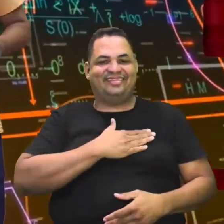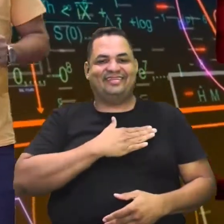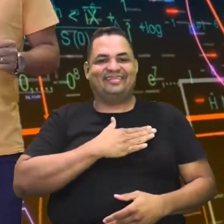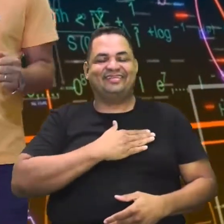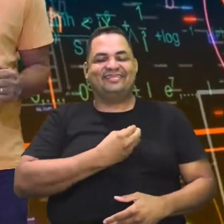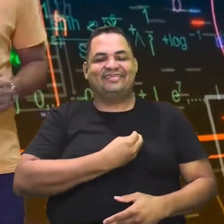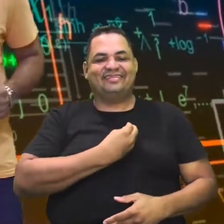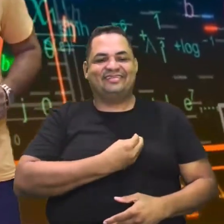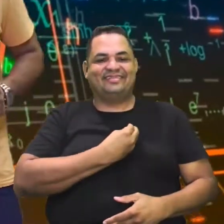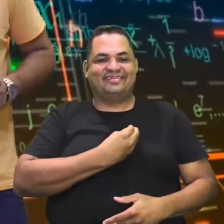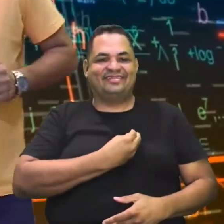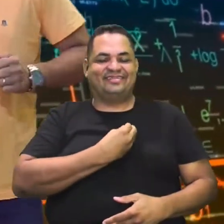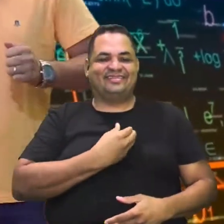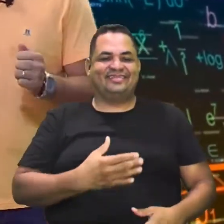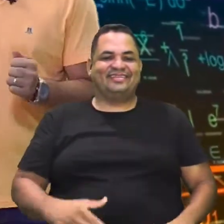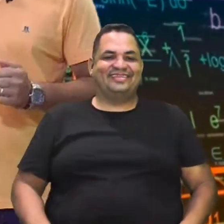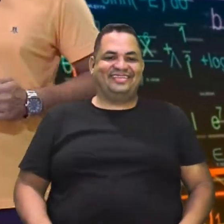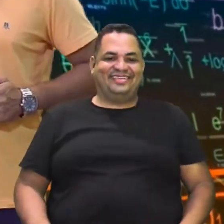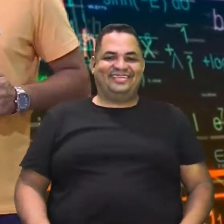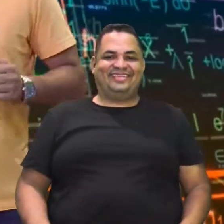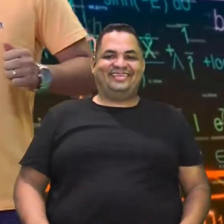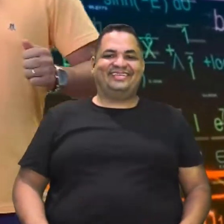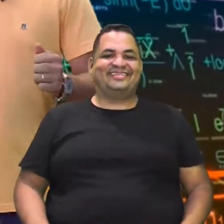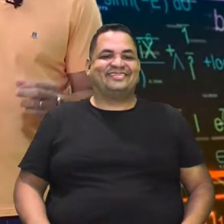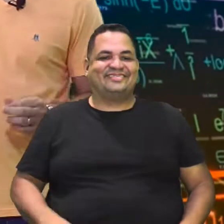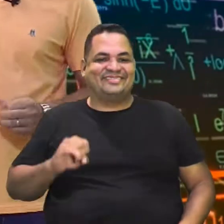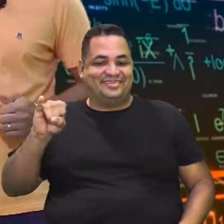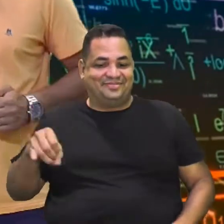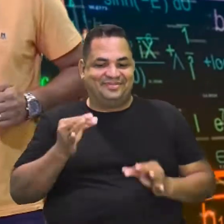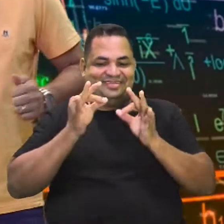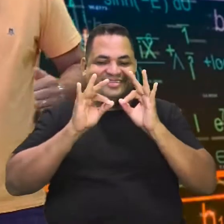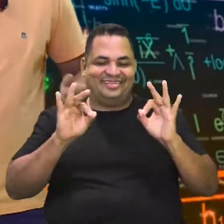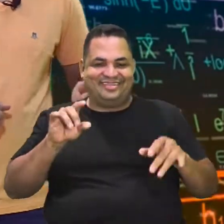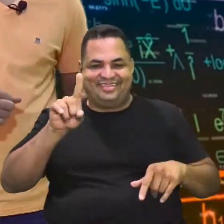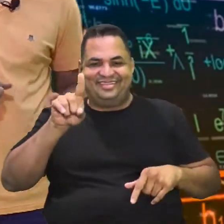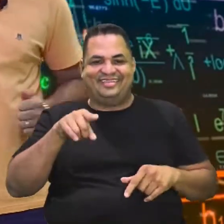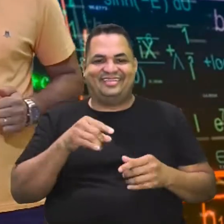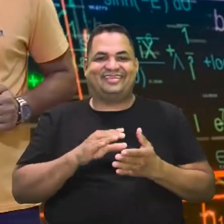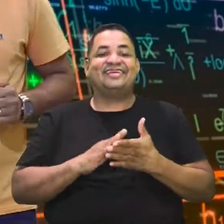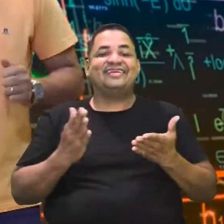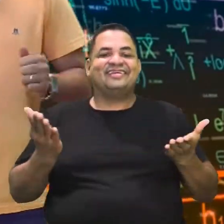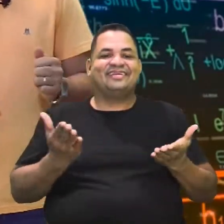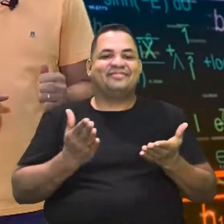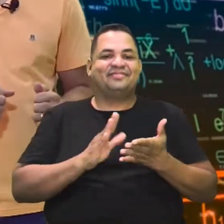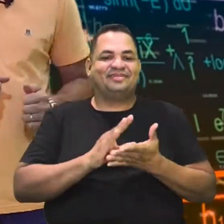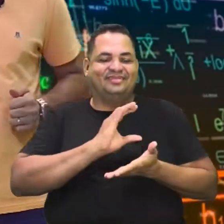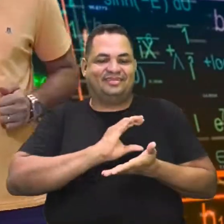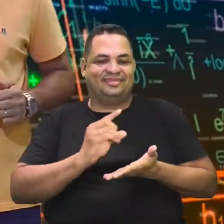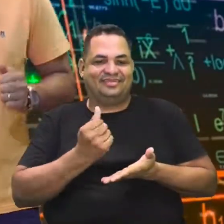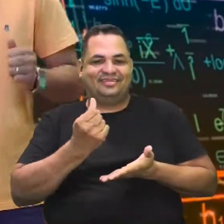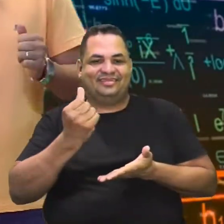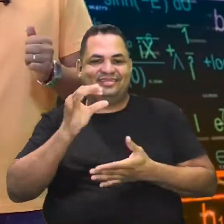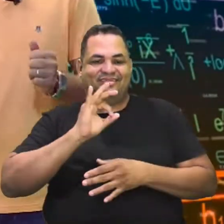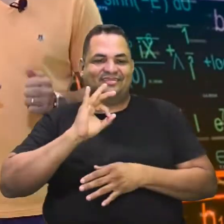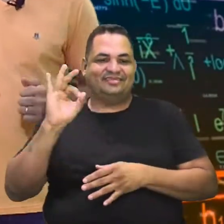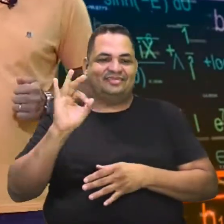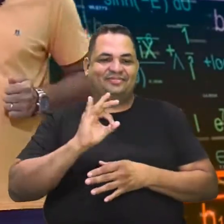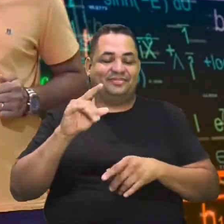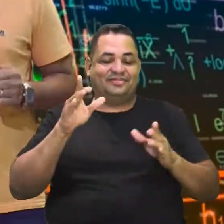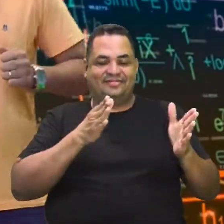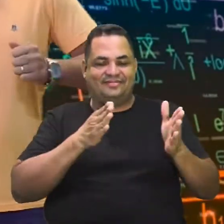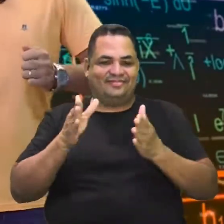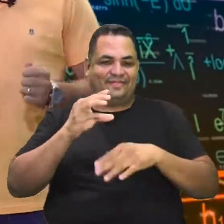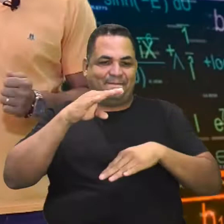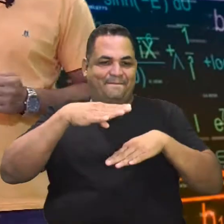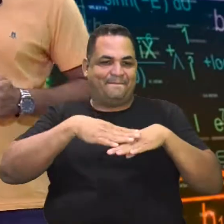a matemática faz parte da minha vida. Juro simples é assim, capital, taxa e